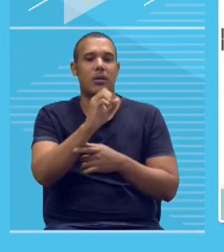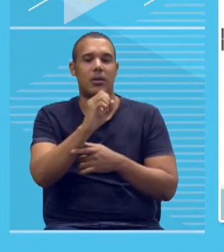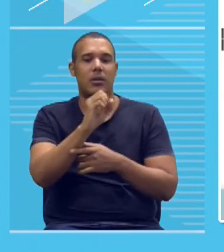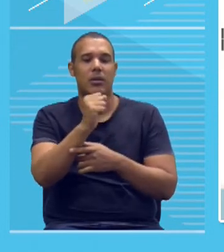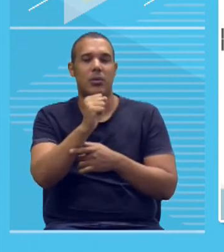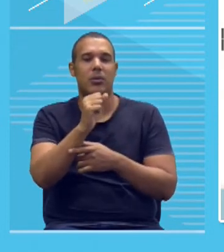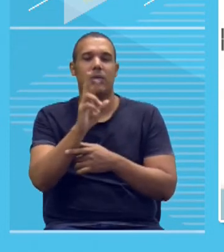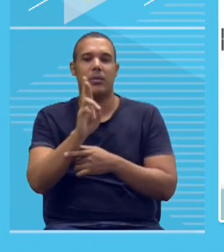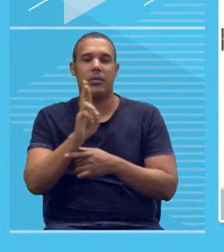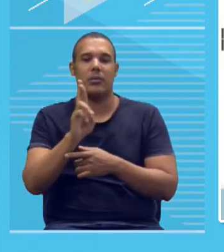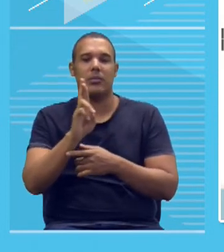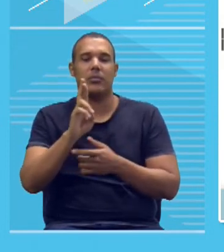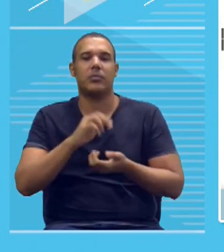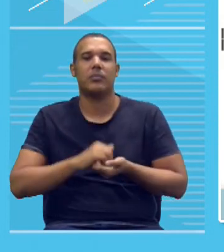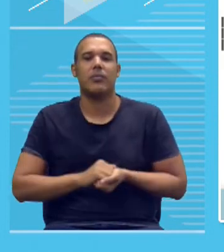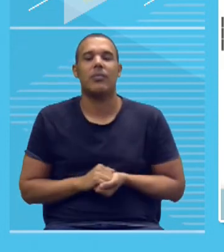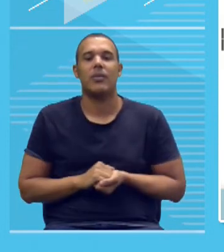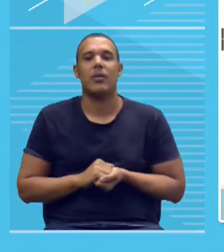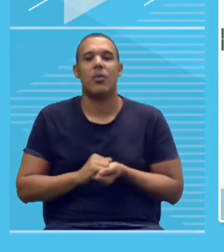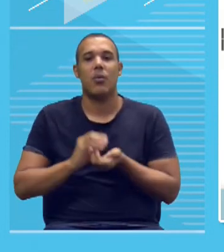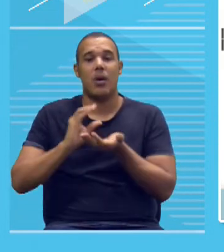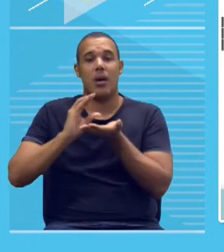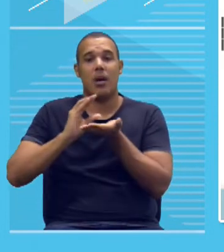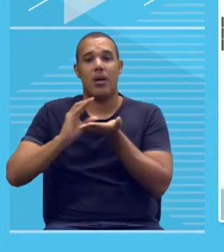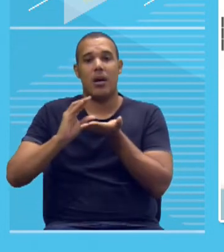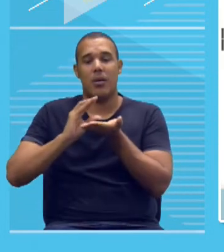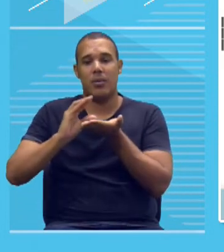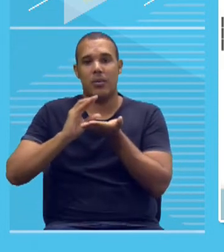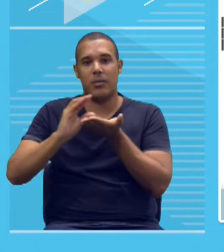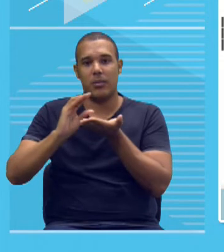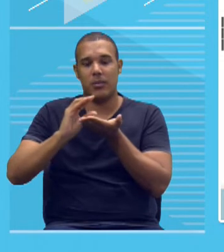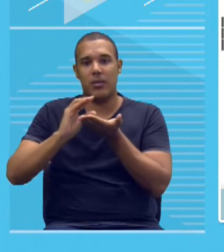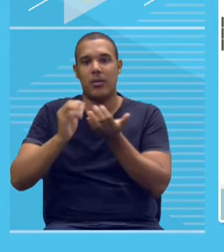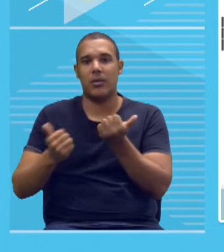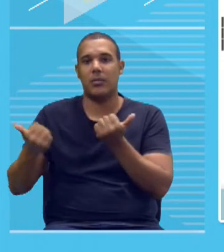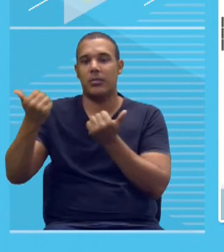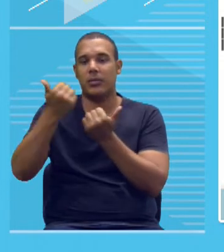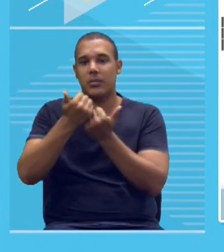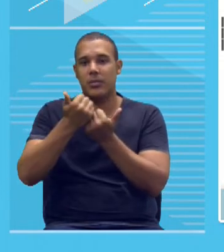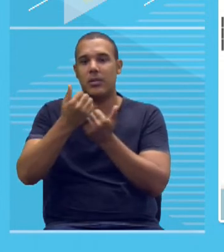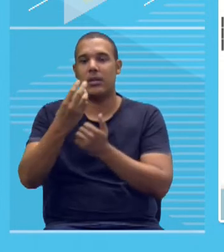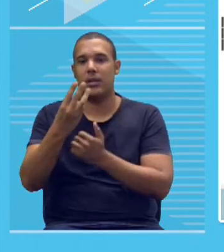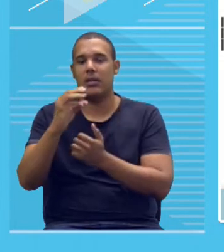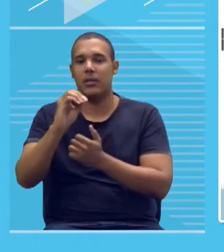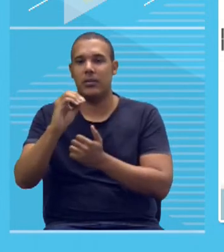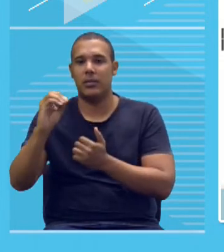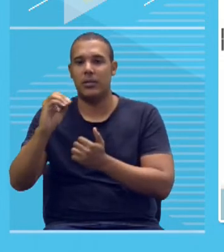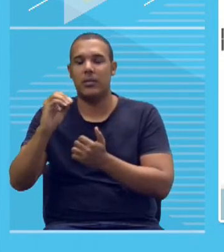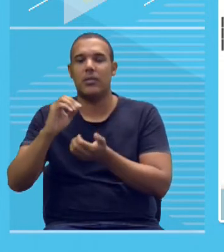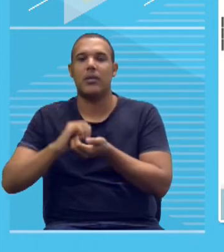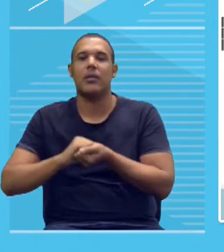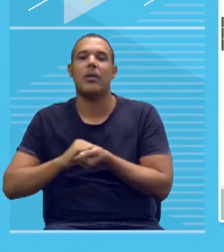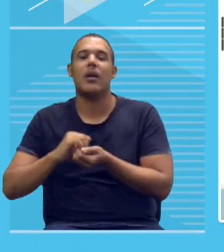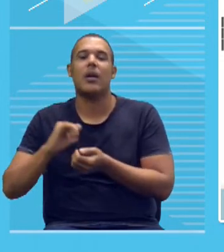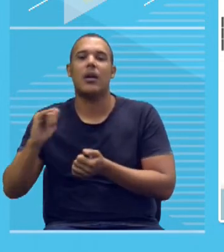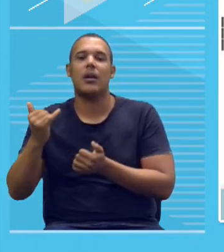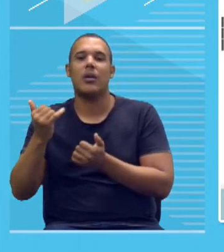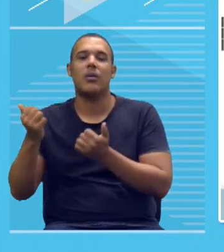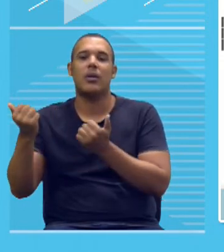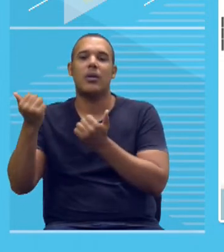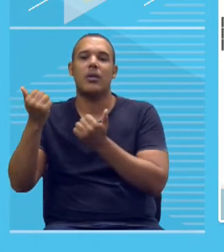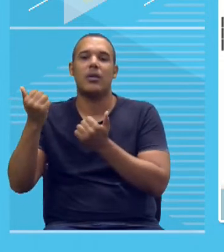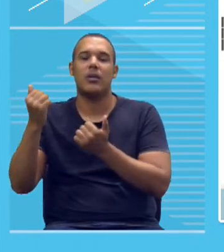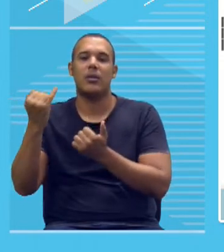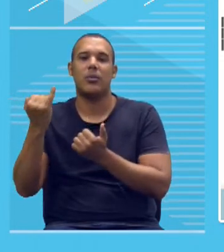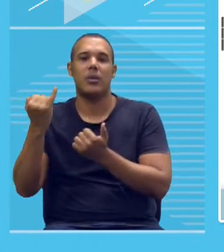que é igual no lugar do Capital eu vou colocar o 300 no lugar do ir eu vou repetir a